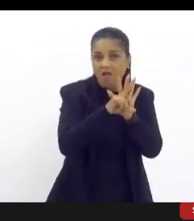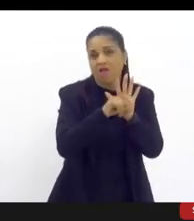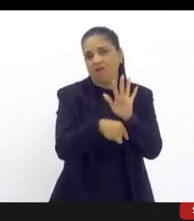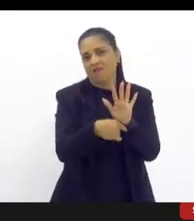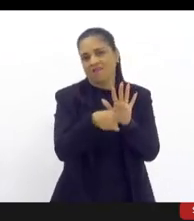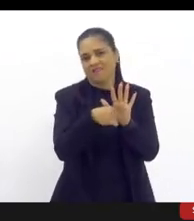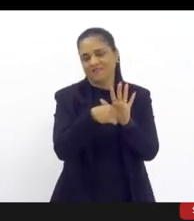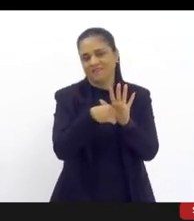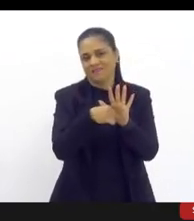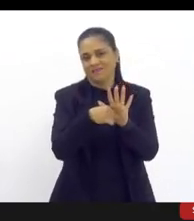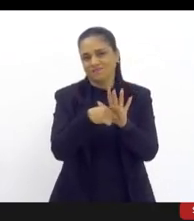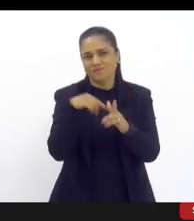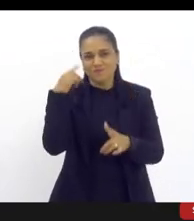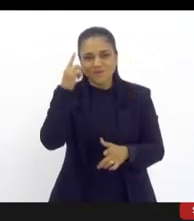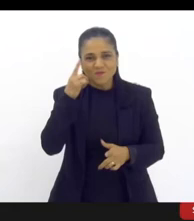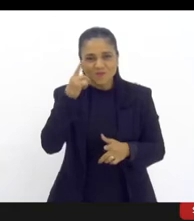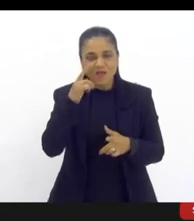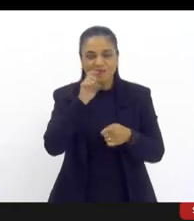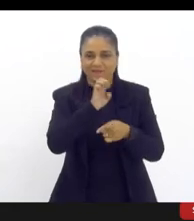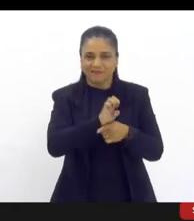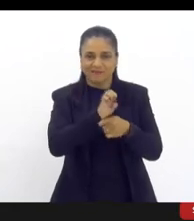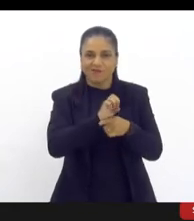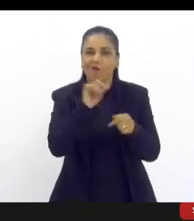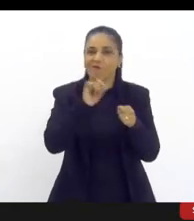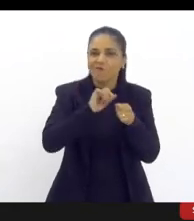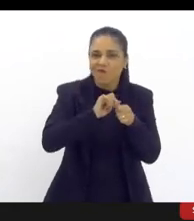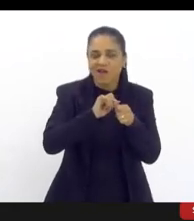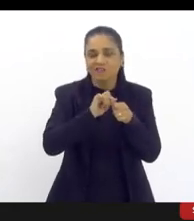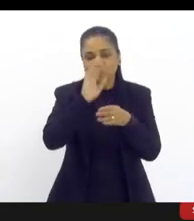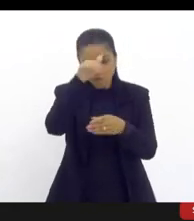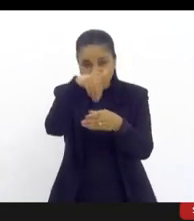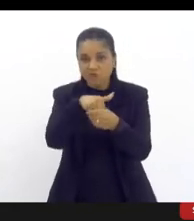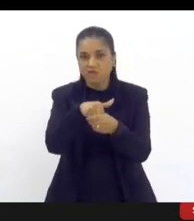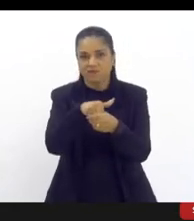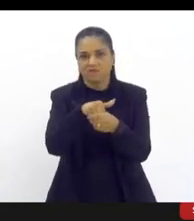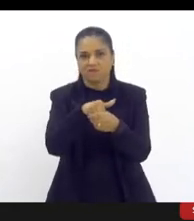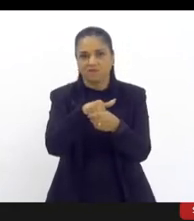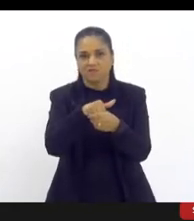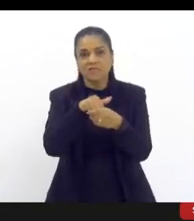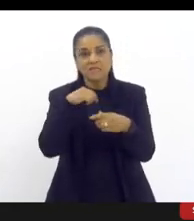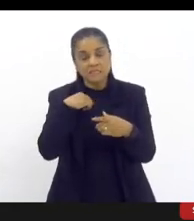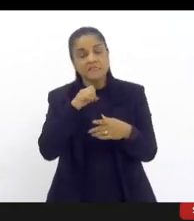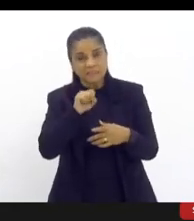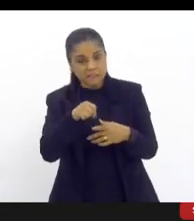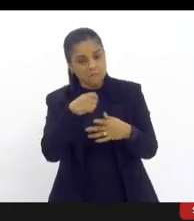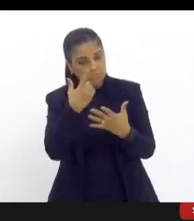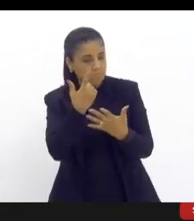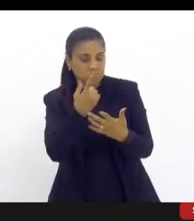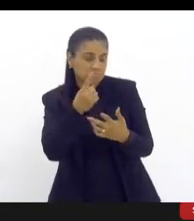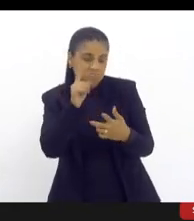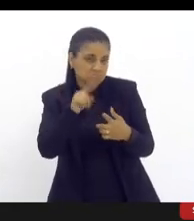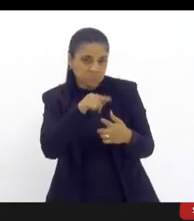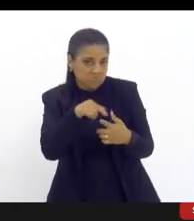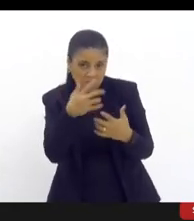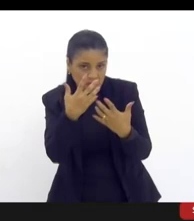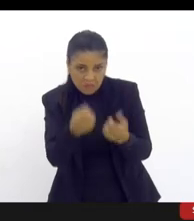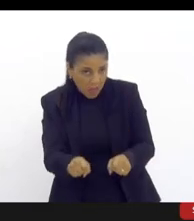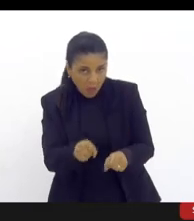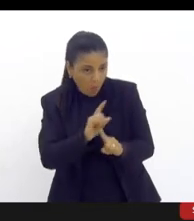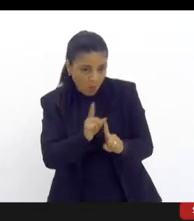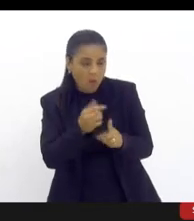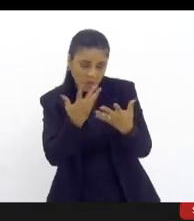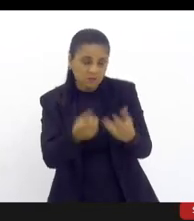pelo deputado estadual. E bote na votação. Se for não, eu aceito não. Mas não pode enrustir. Eu tenho mais de